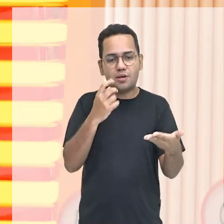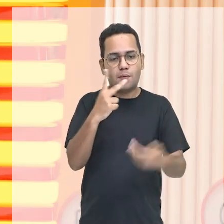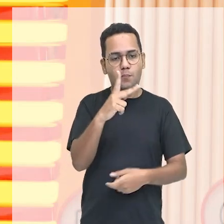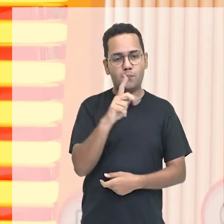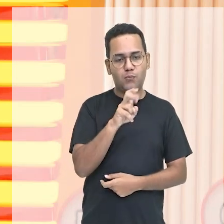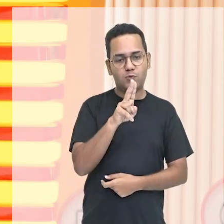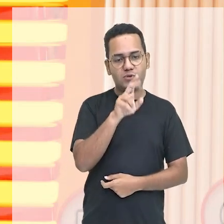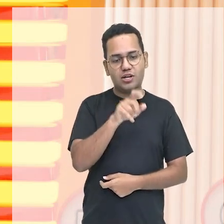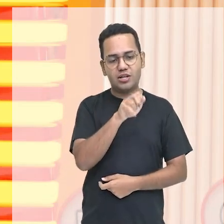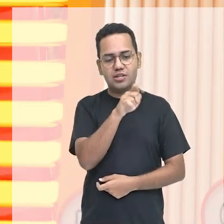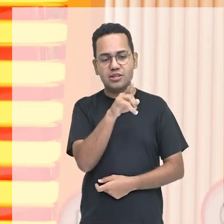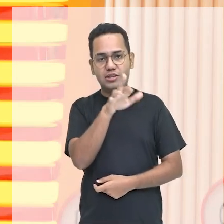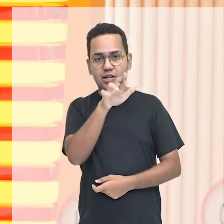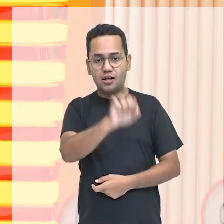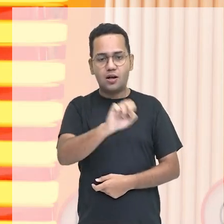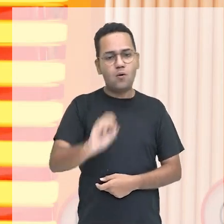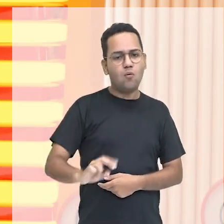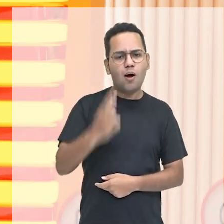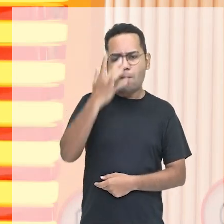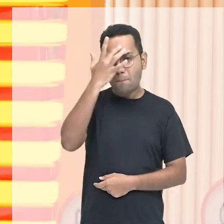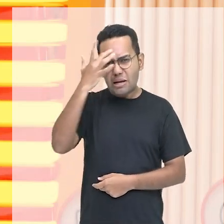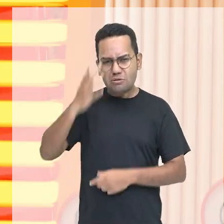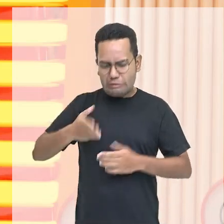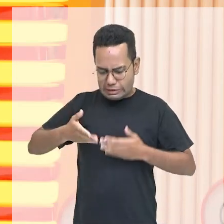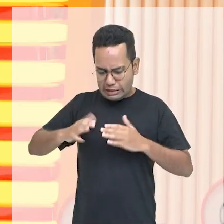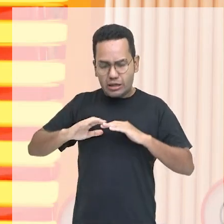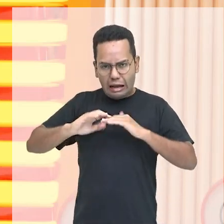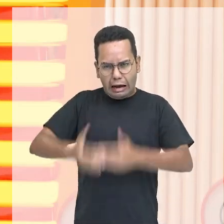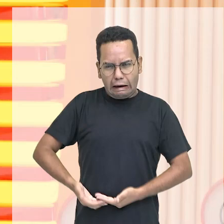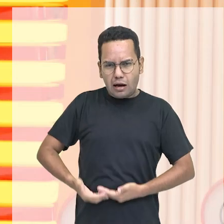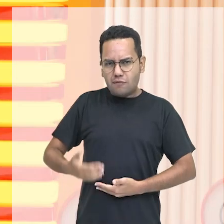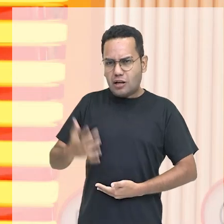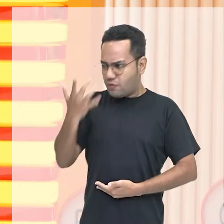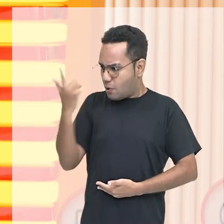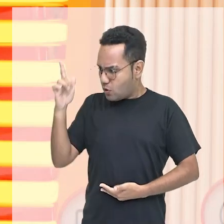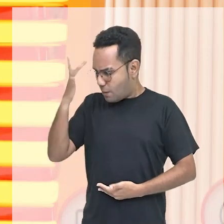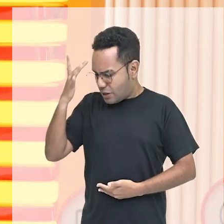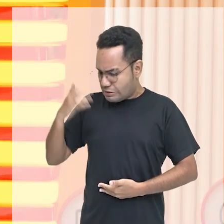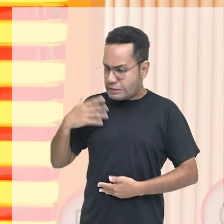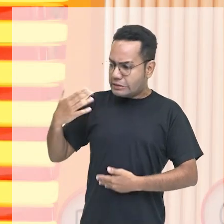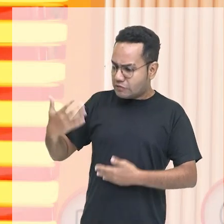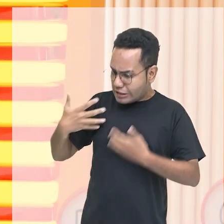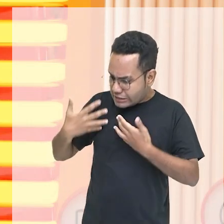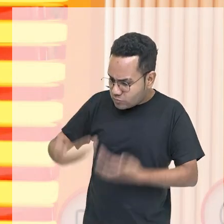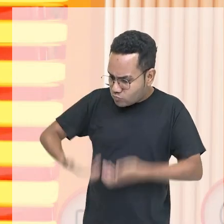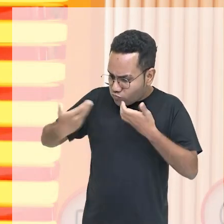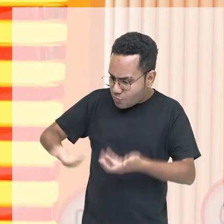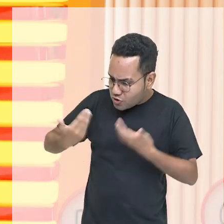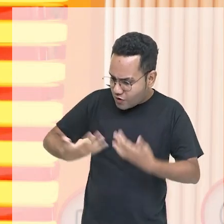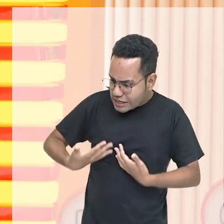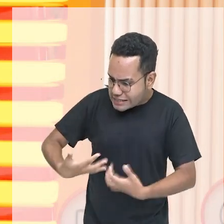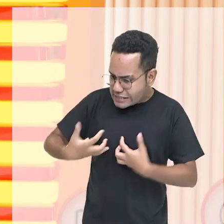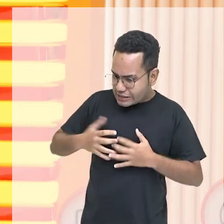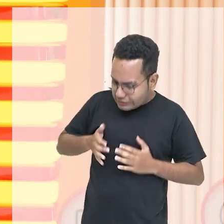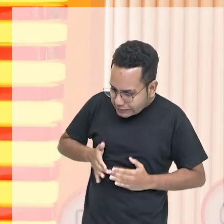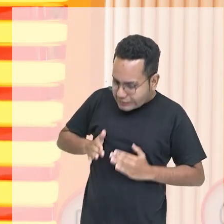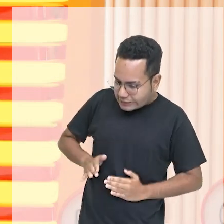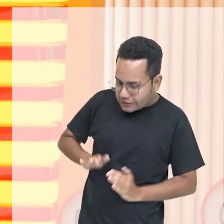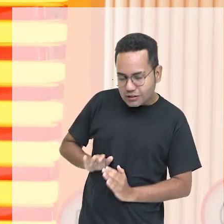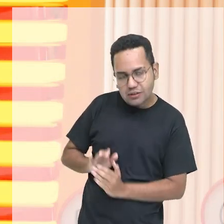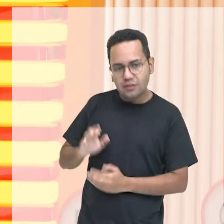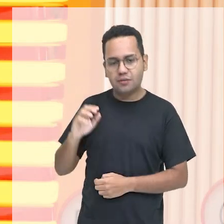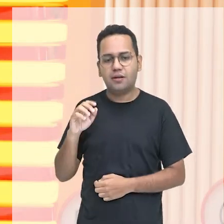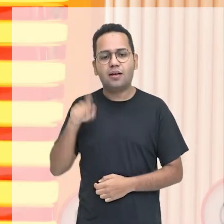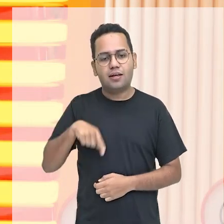e parteiras, exemplificando assim a riqueza e a densidade simbólica construída por